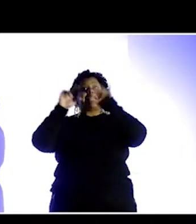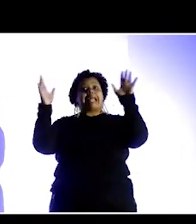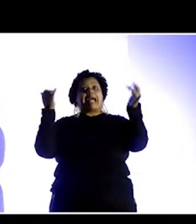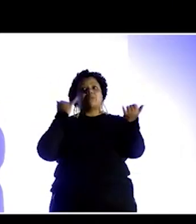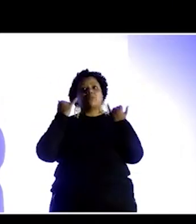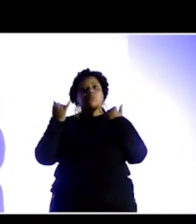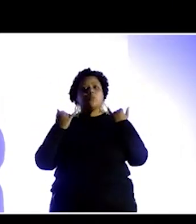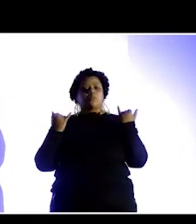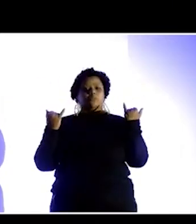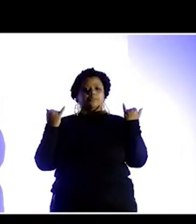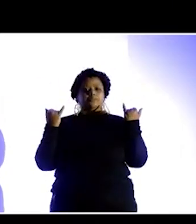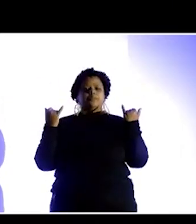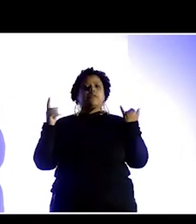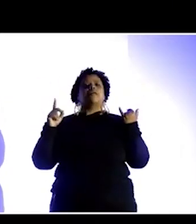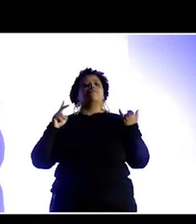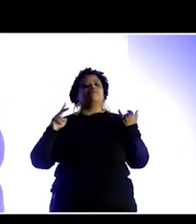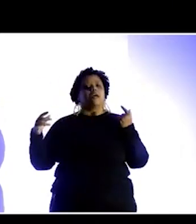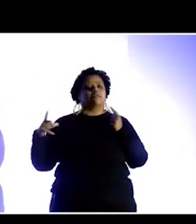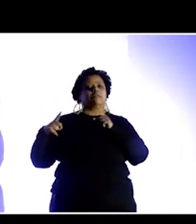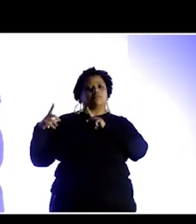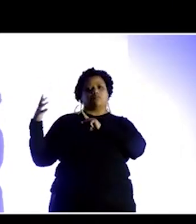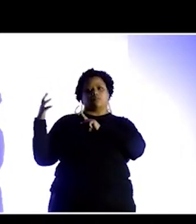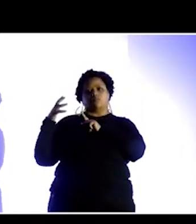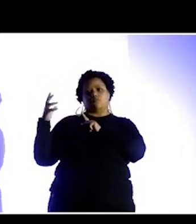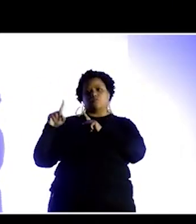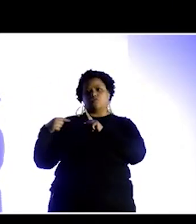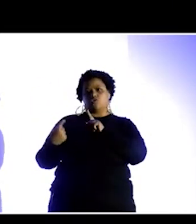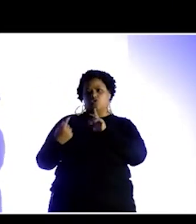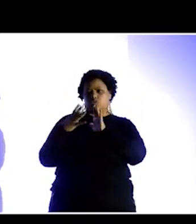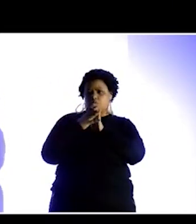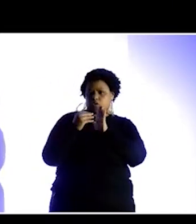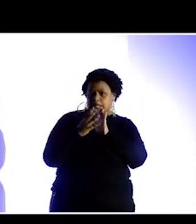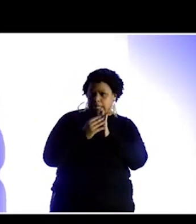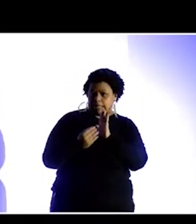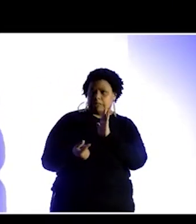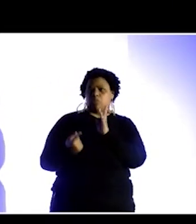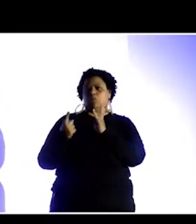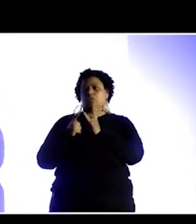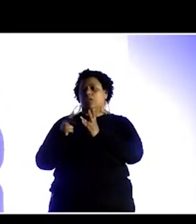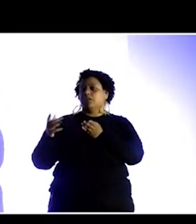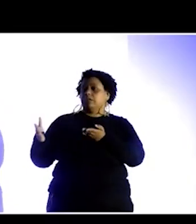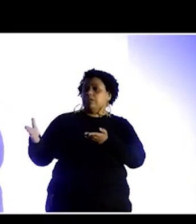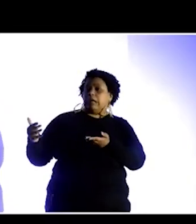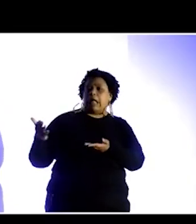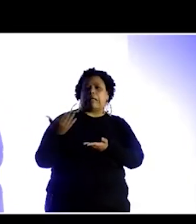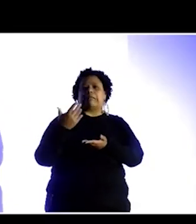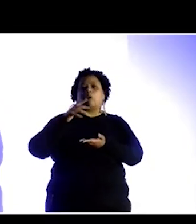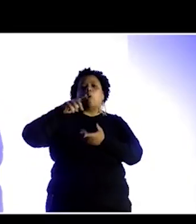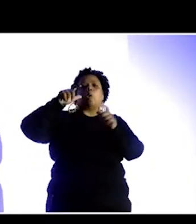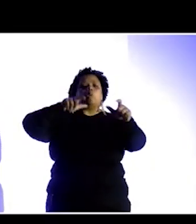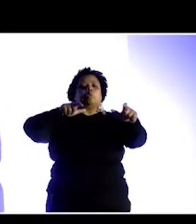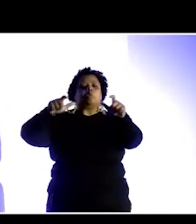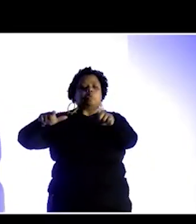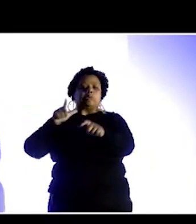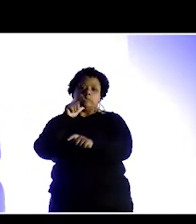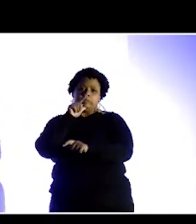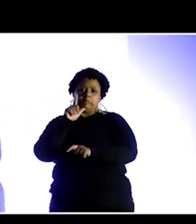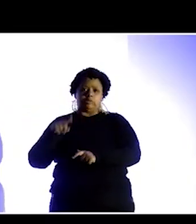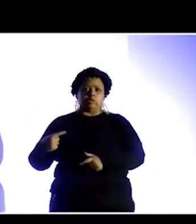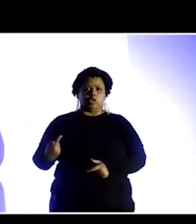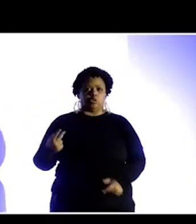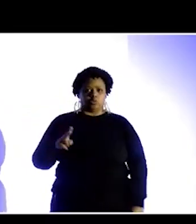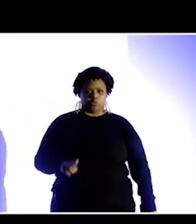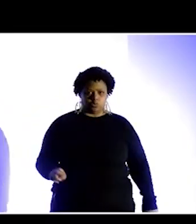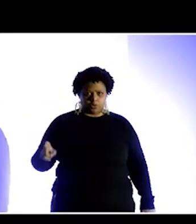hidrológicas que alimentam, né, os nossos modelos de recursos hídricos, né, aquela quantidade de água que a gente utiliza, né, para os